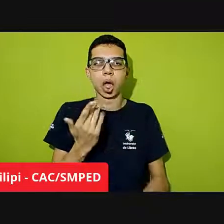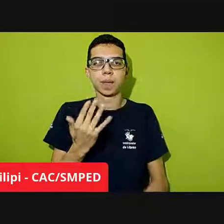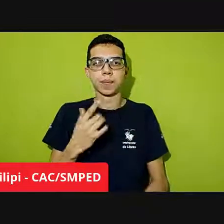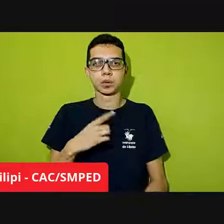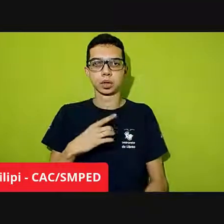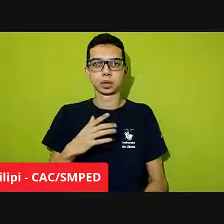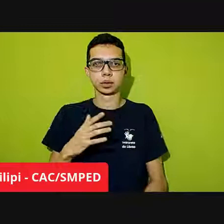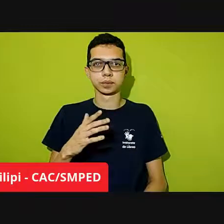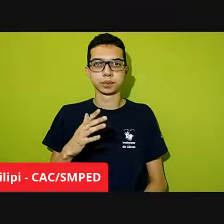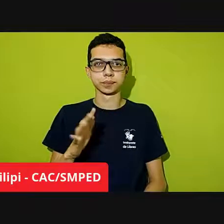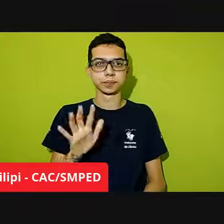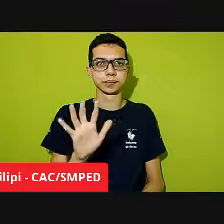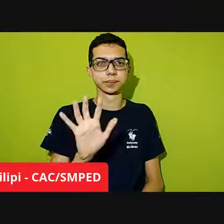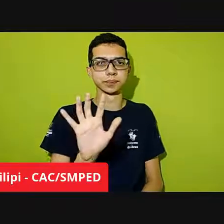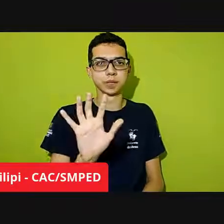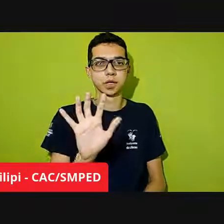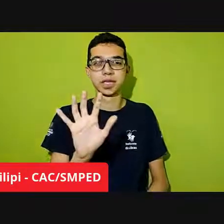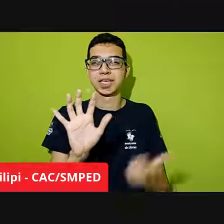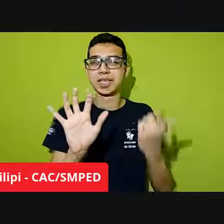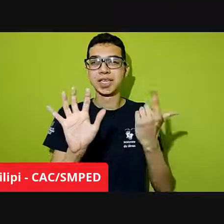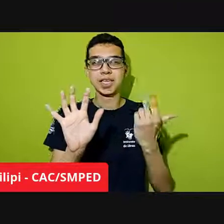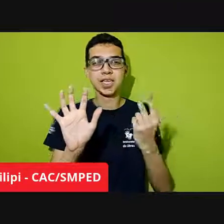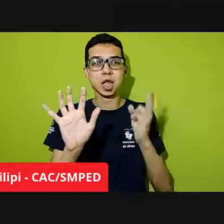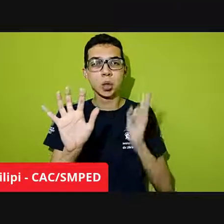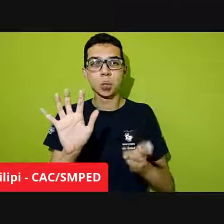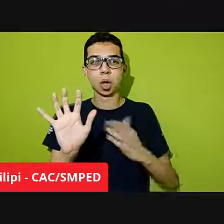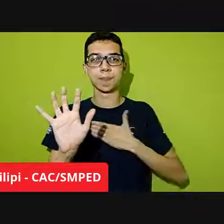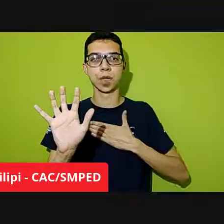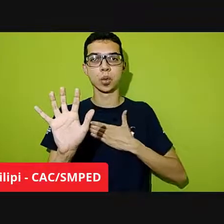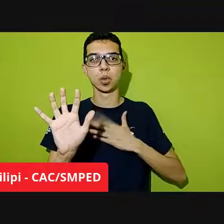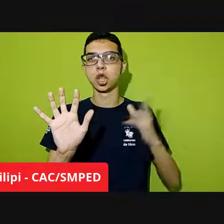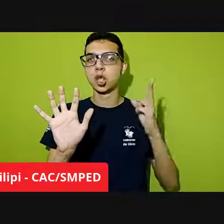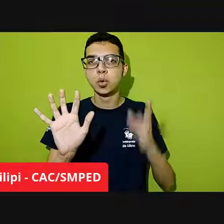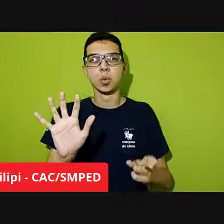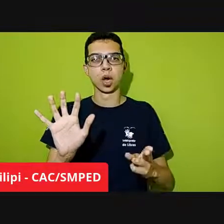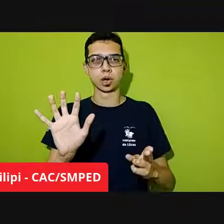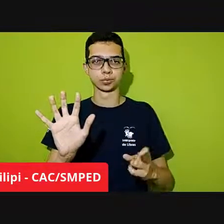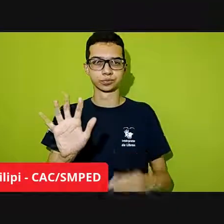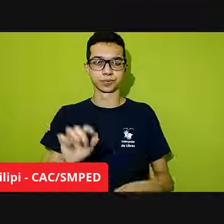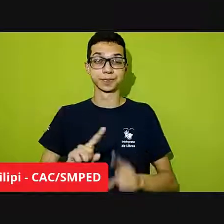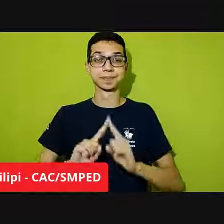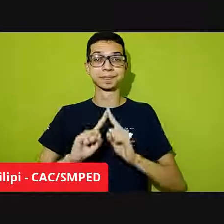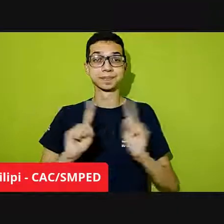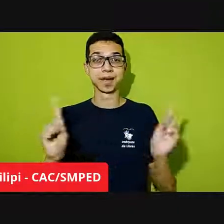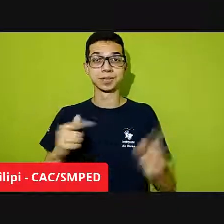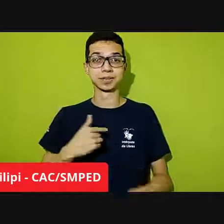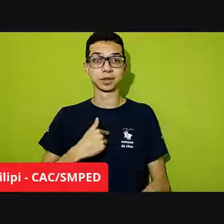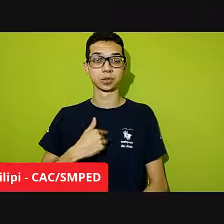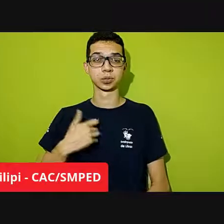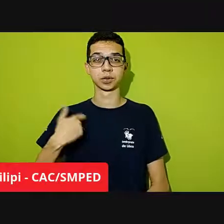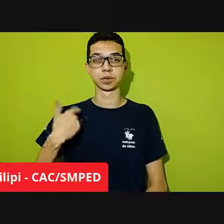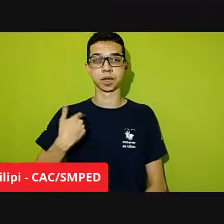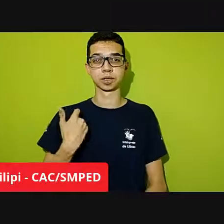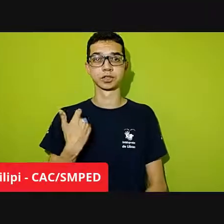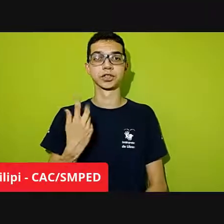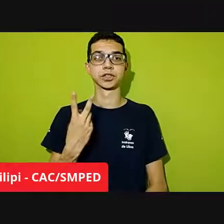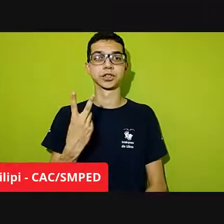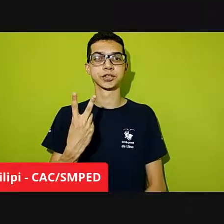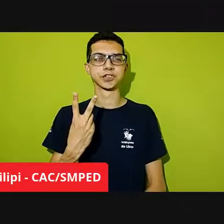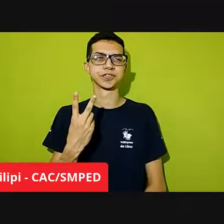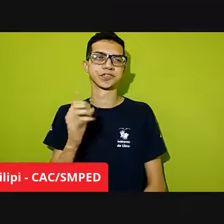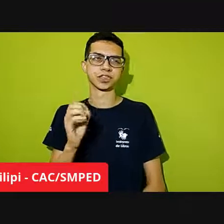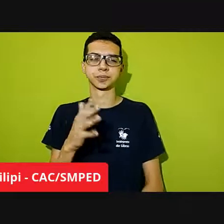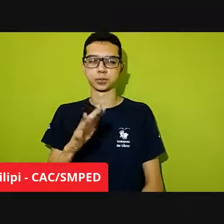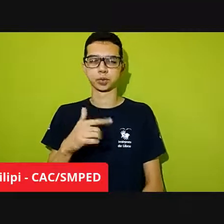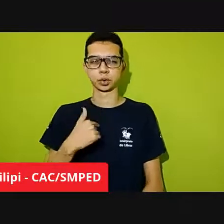dele, que era igual à minha mão esquerda, igual. Só que essa altura da vida eu já tinha 20 e tantos anos, 20 e tantos